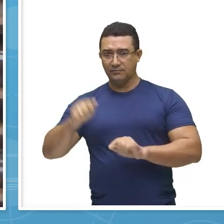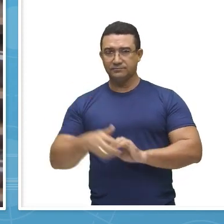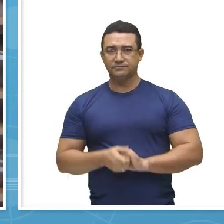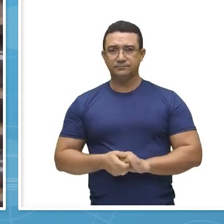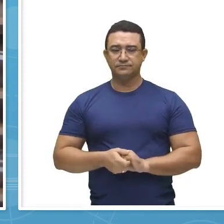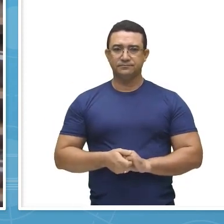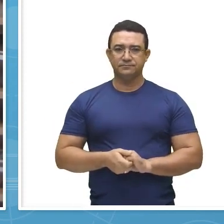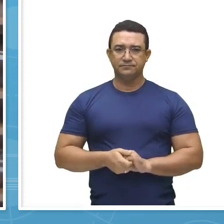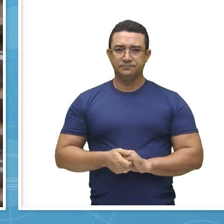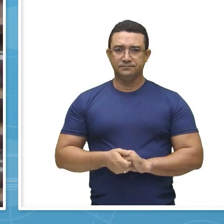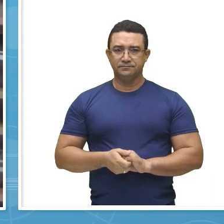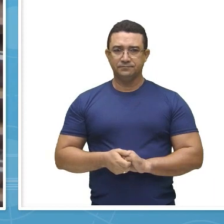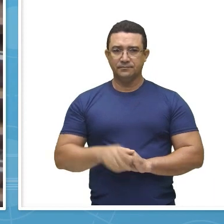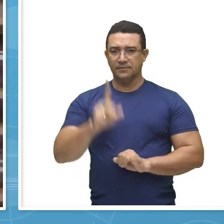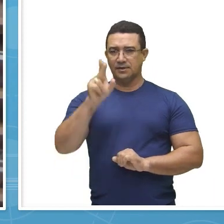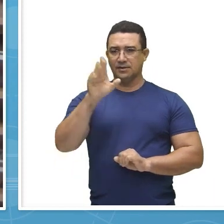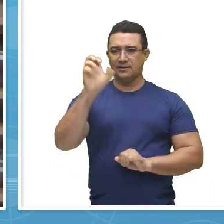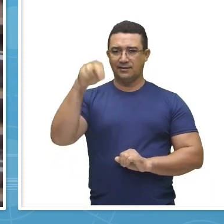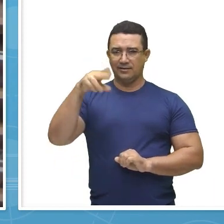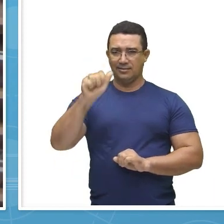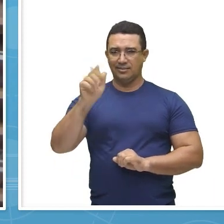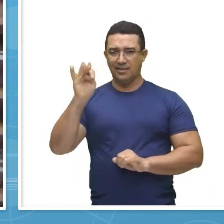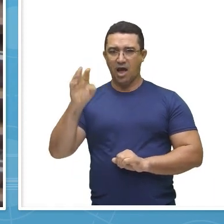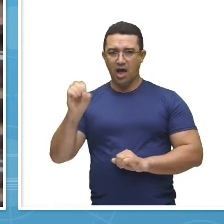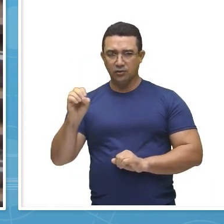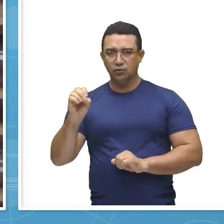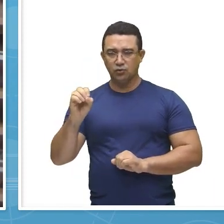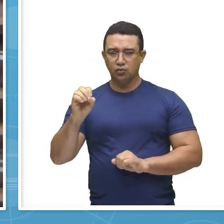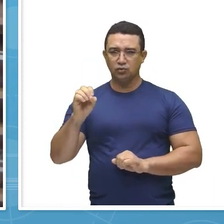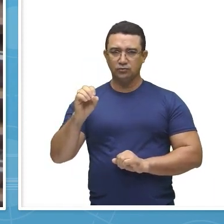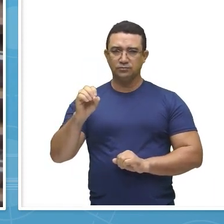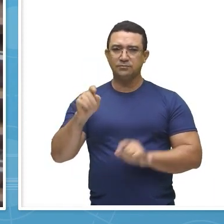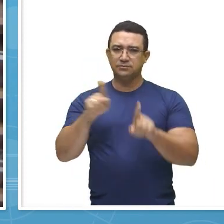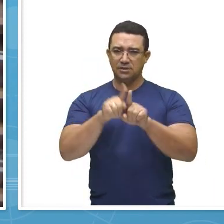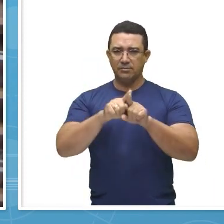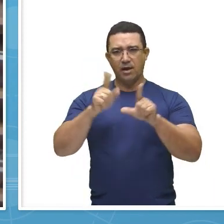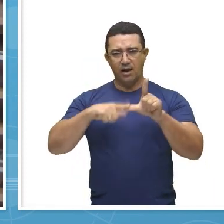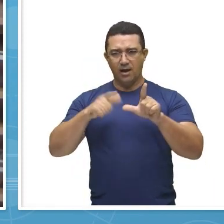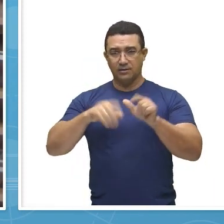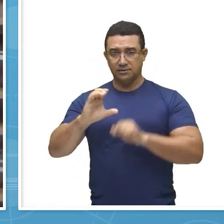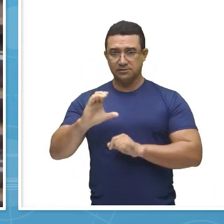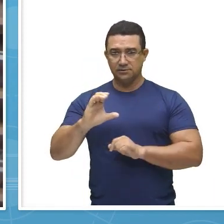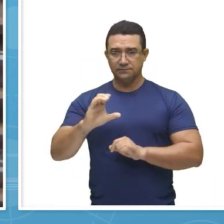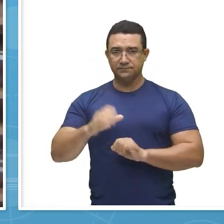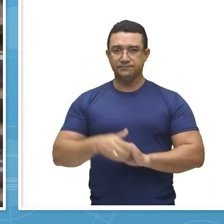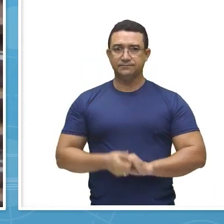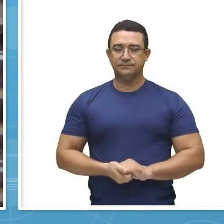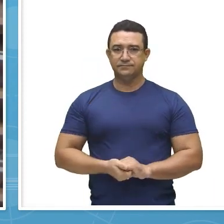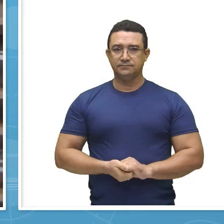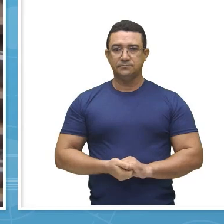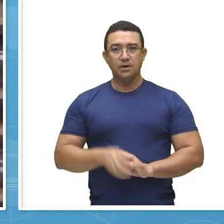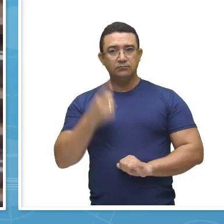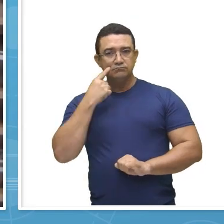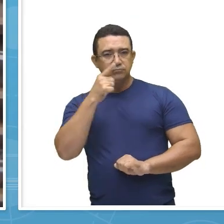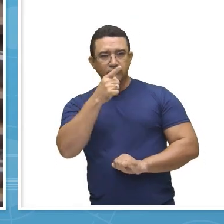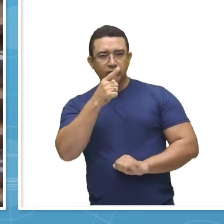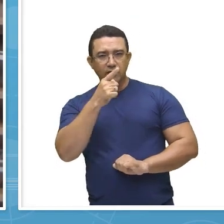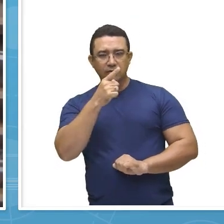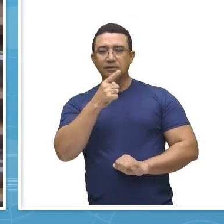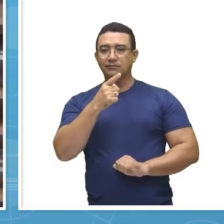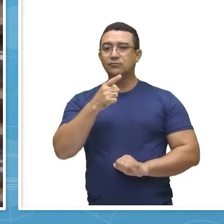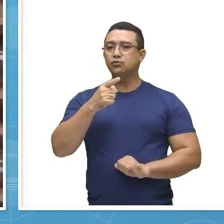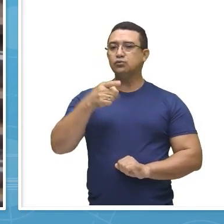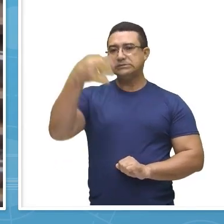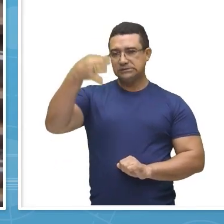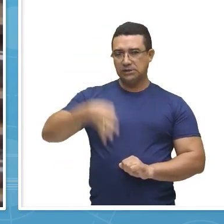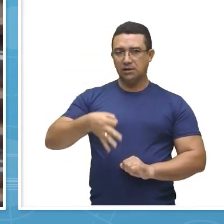última participação. Olha aí o Renato da Escola Estadual Ana Lúcia com a letra C. Então vamos acertar aí nossa correção.